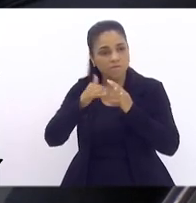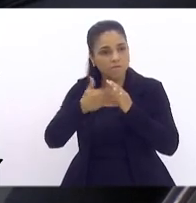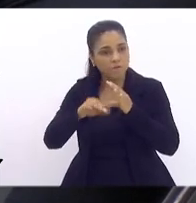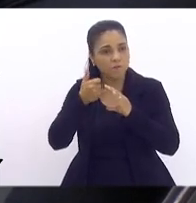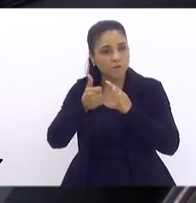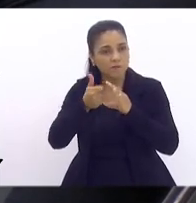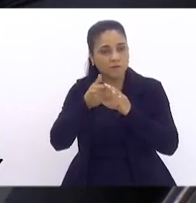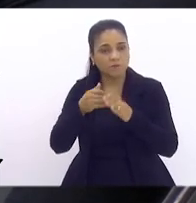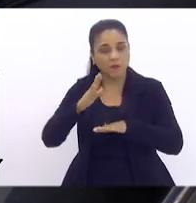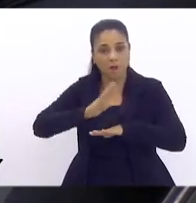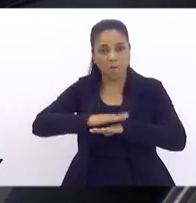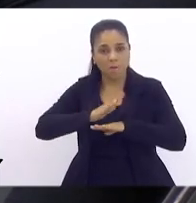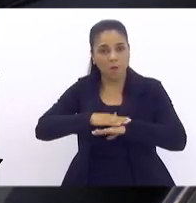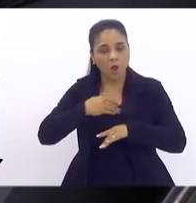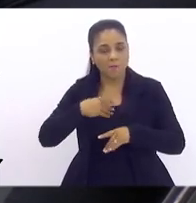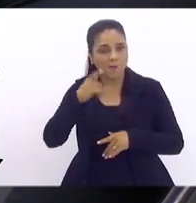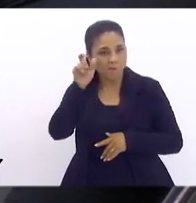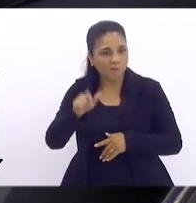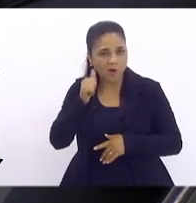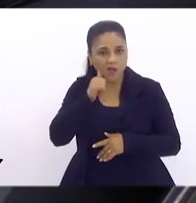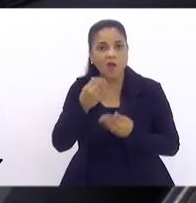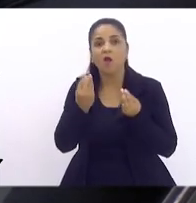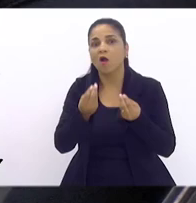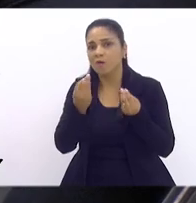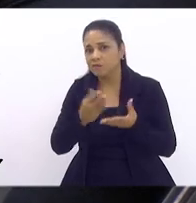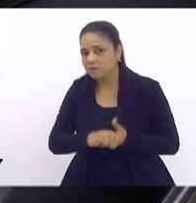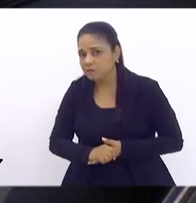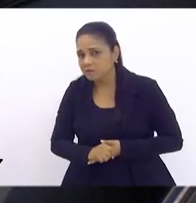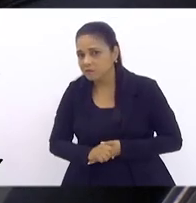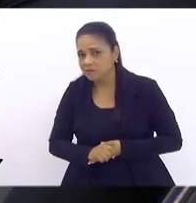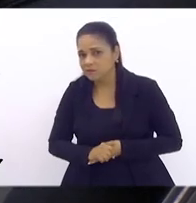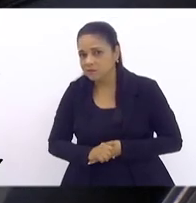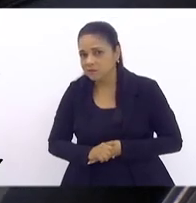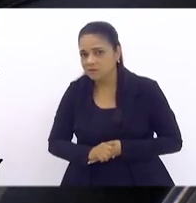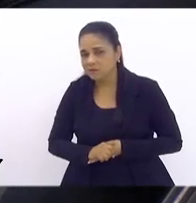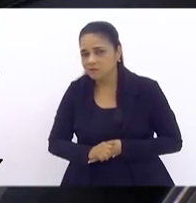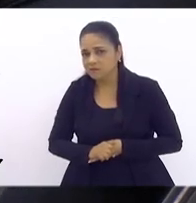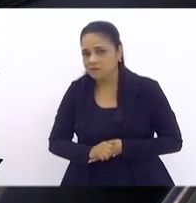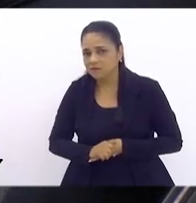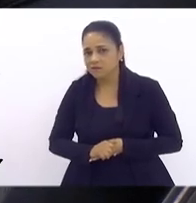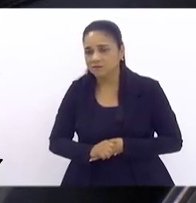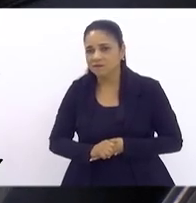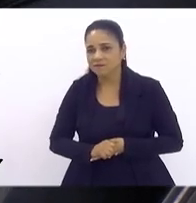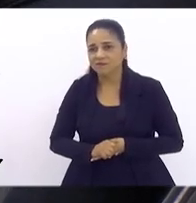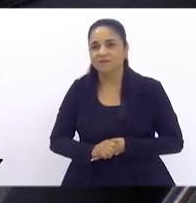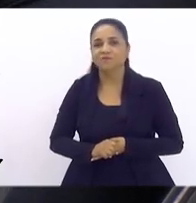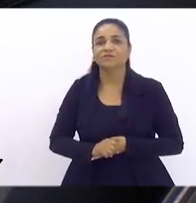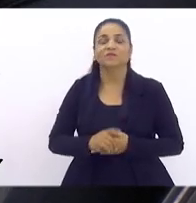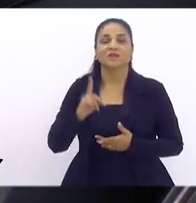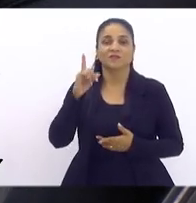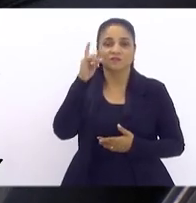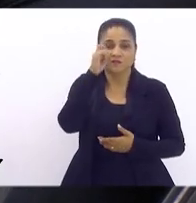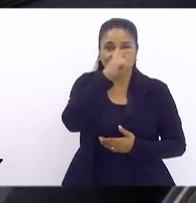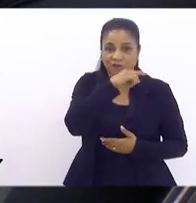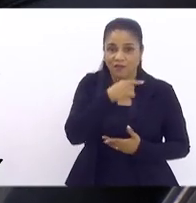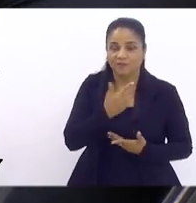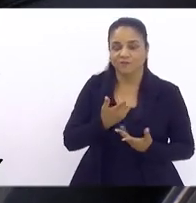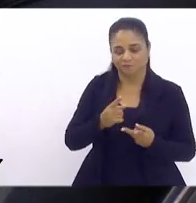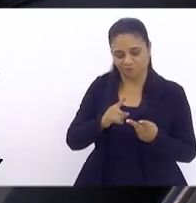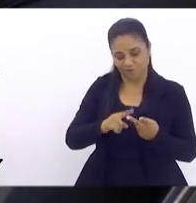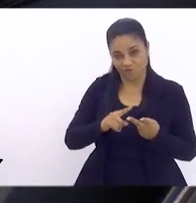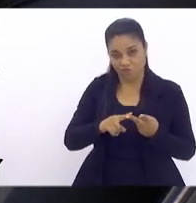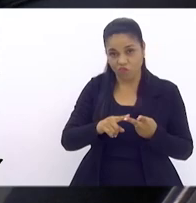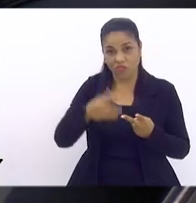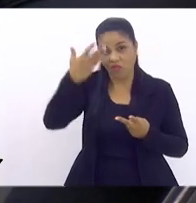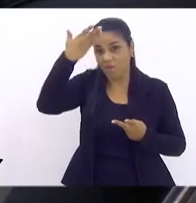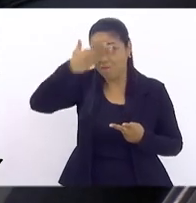pessoa né E aí a gente já lida com essa dificuldade e uma outra dificuldade Como provar a gente